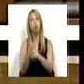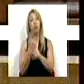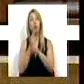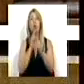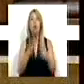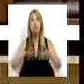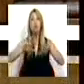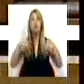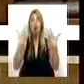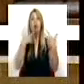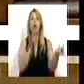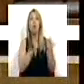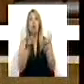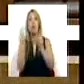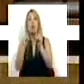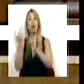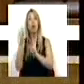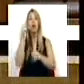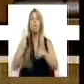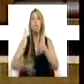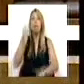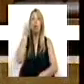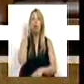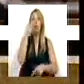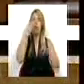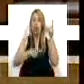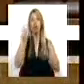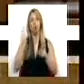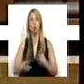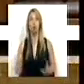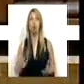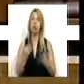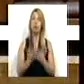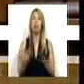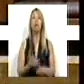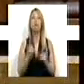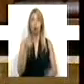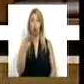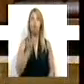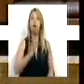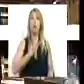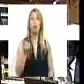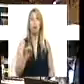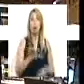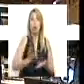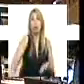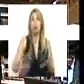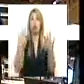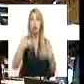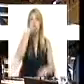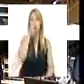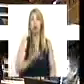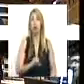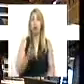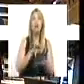para a vida concreta das pessoas. Pelo que o PSD não desistiu do Orçamento de Estado, desistiu